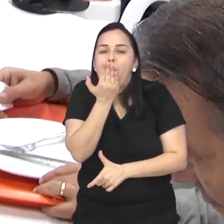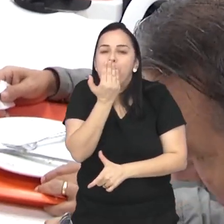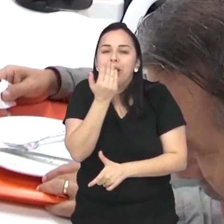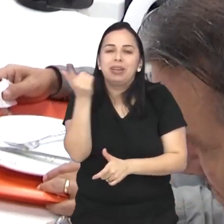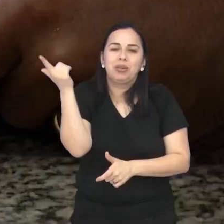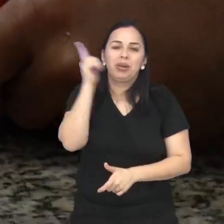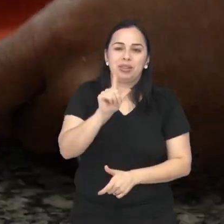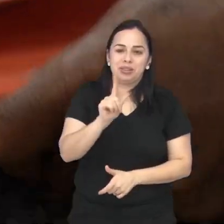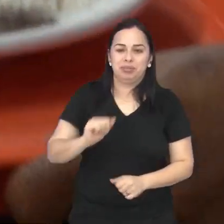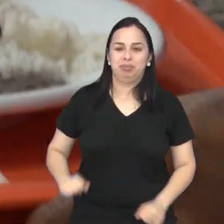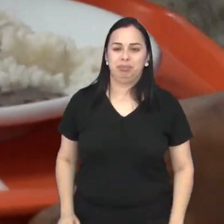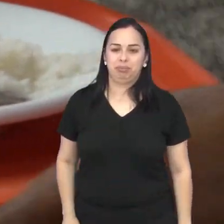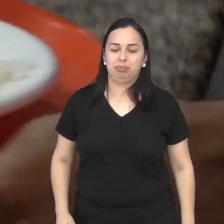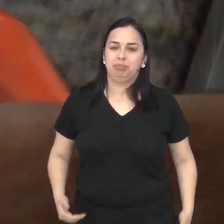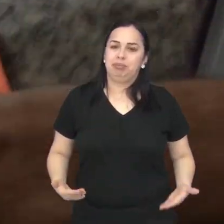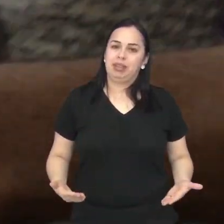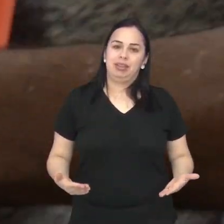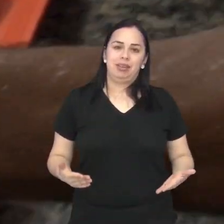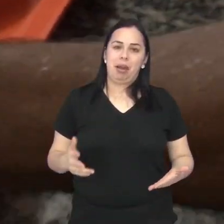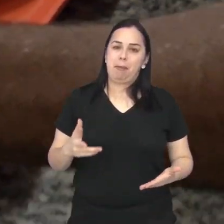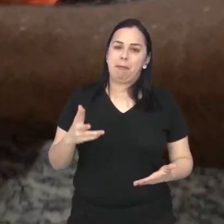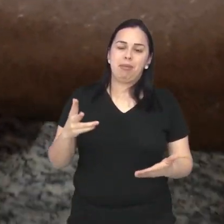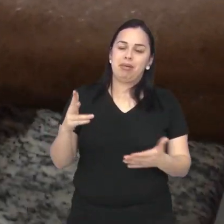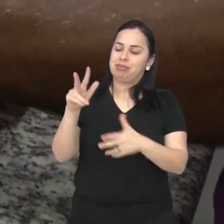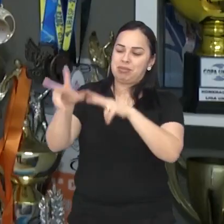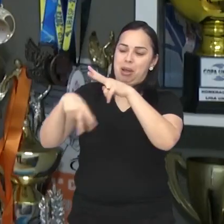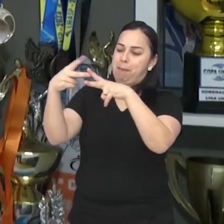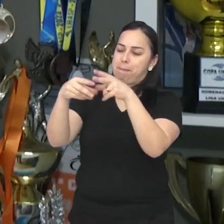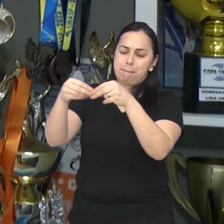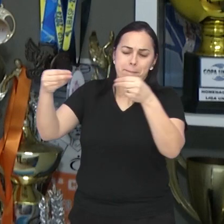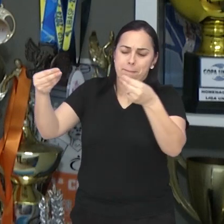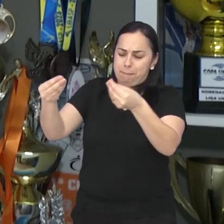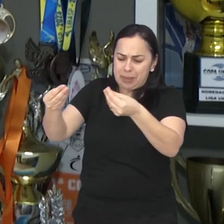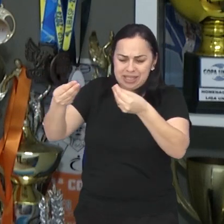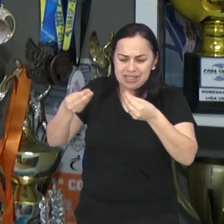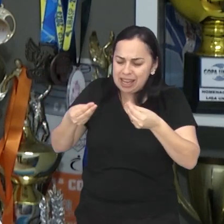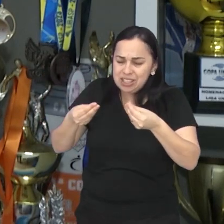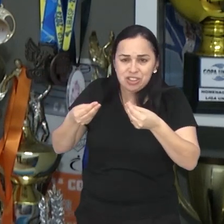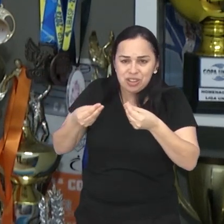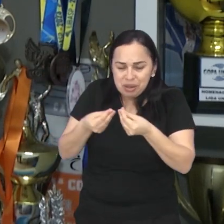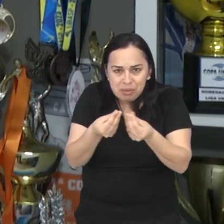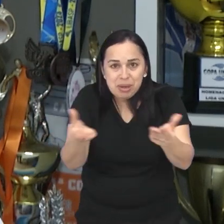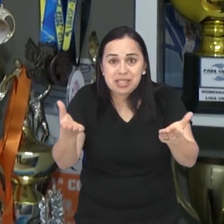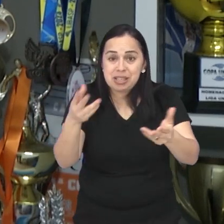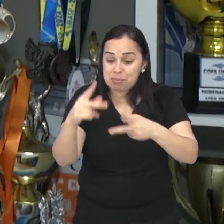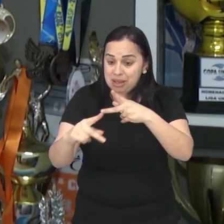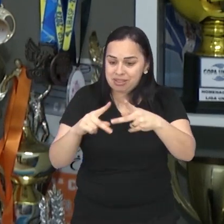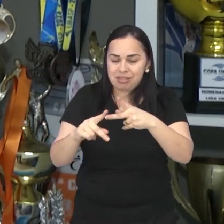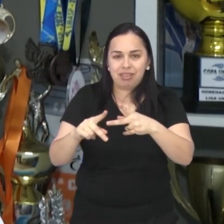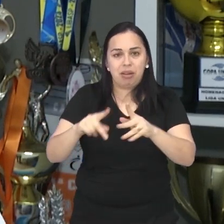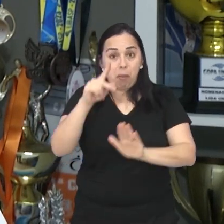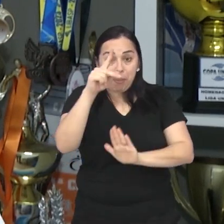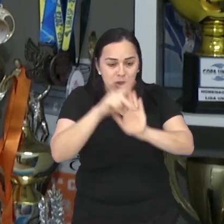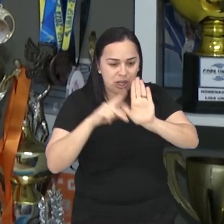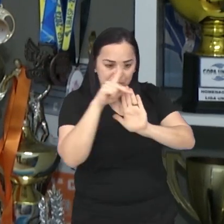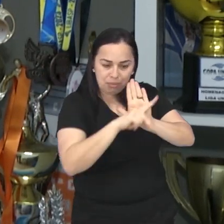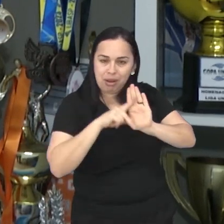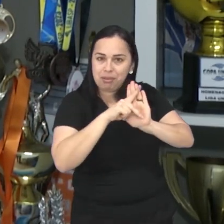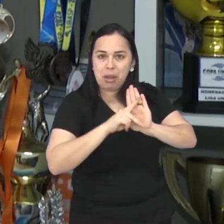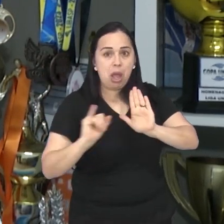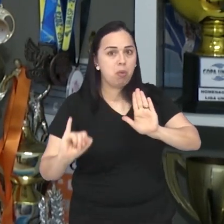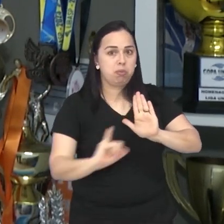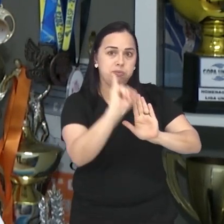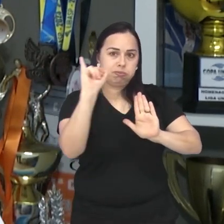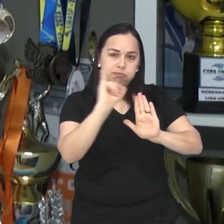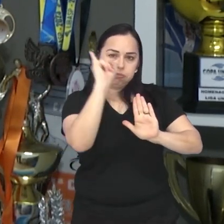um local com refeições a preço popular. Esse é um presente super especial para a nossa cidade de São José dos Campos. É um programa